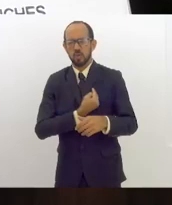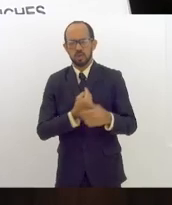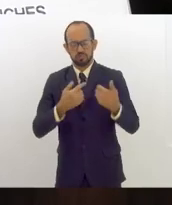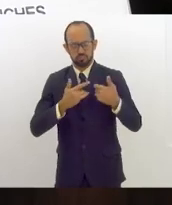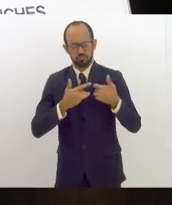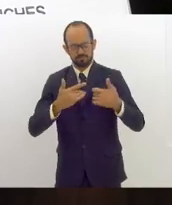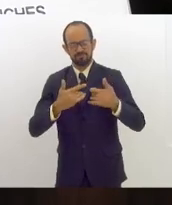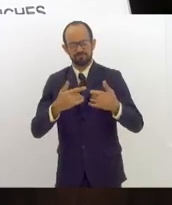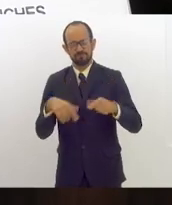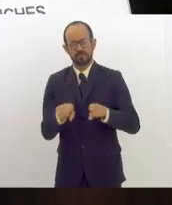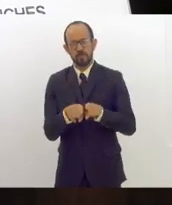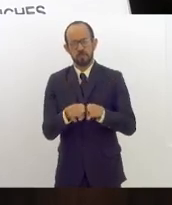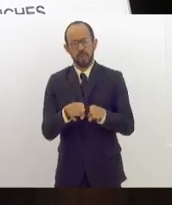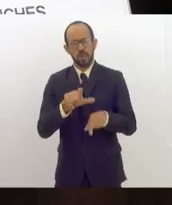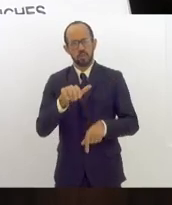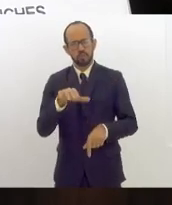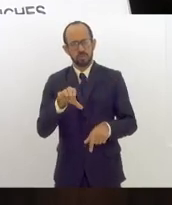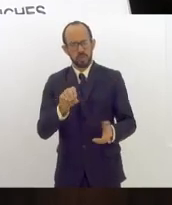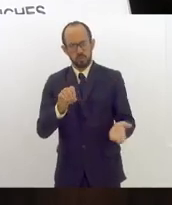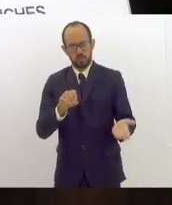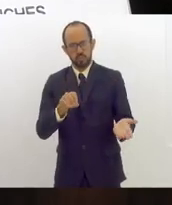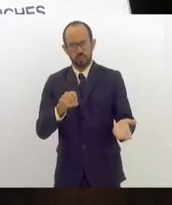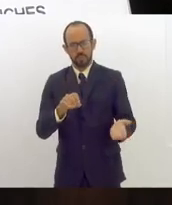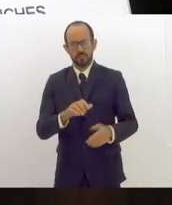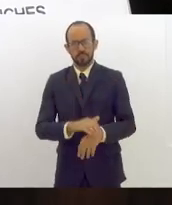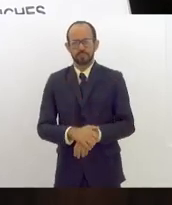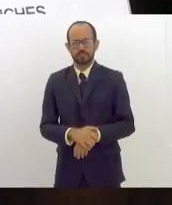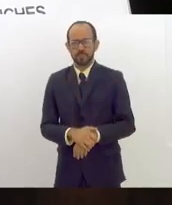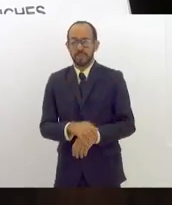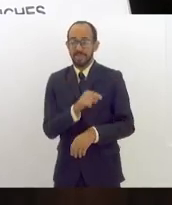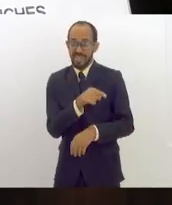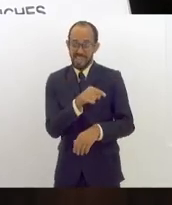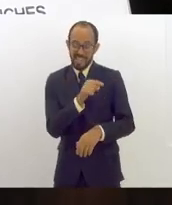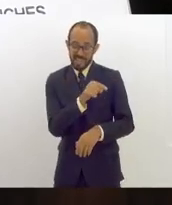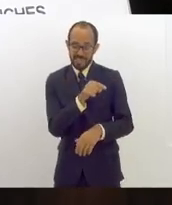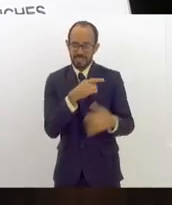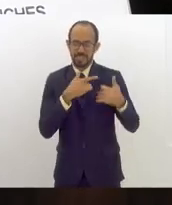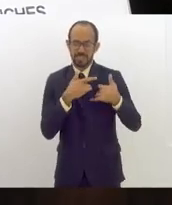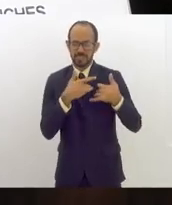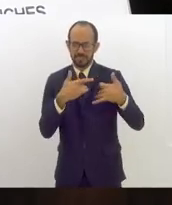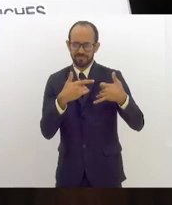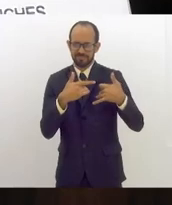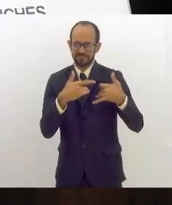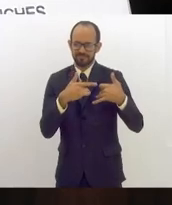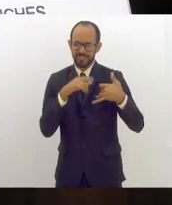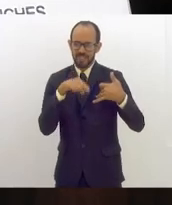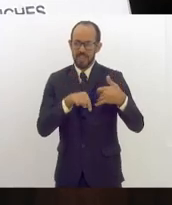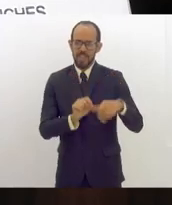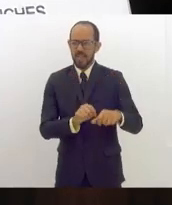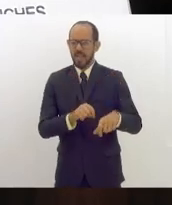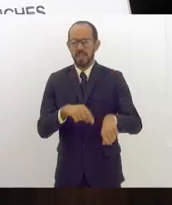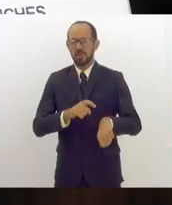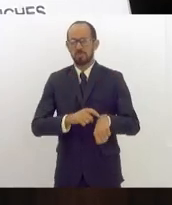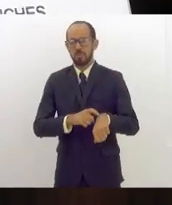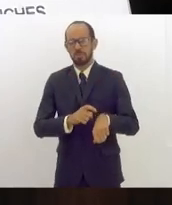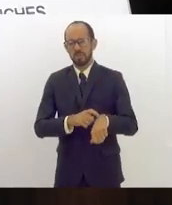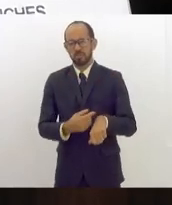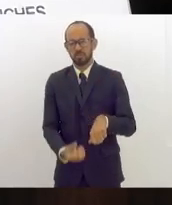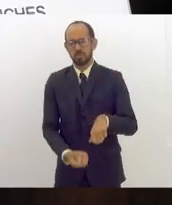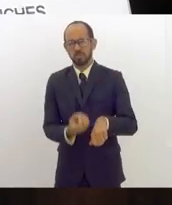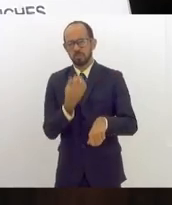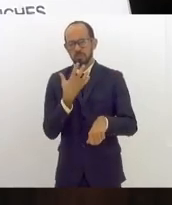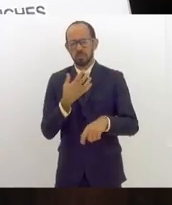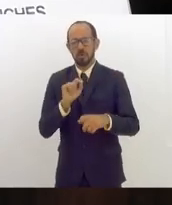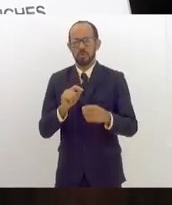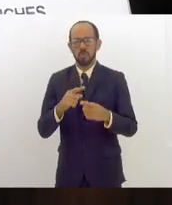Bandeira mas e essa solidariedade elas se deu no momento muito apropriado Enfim no momento